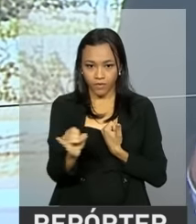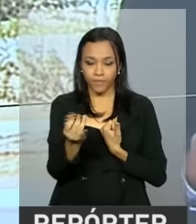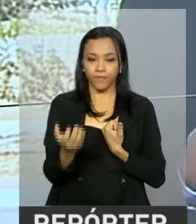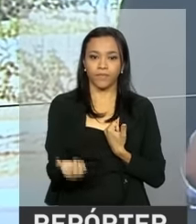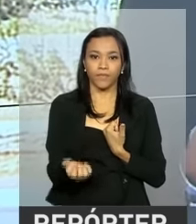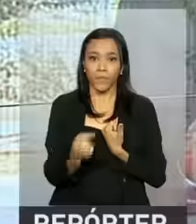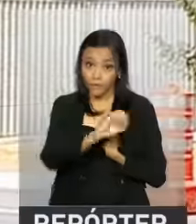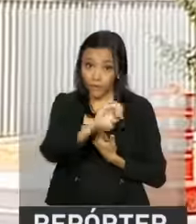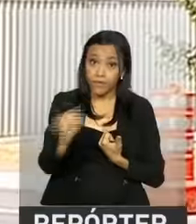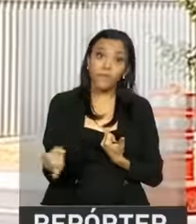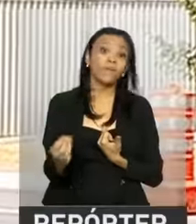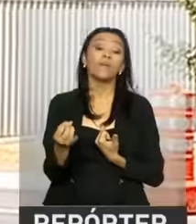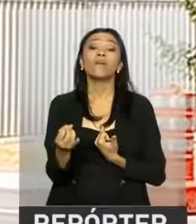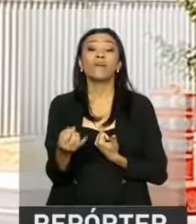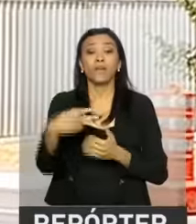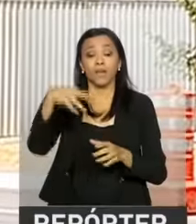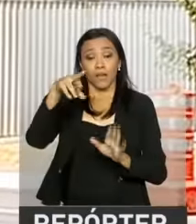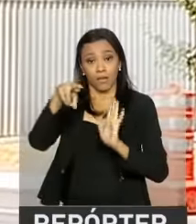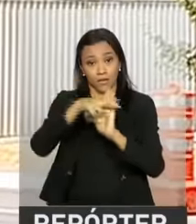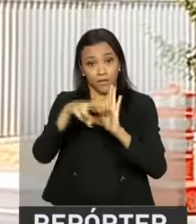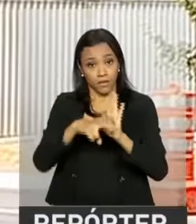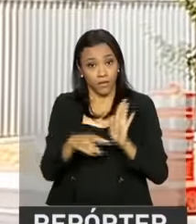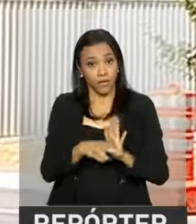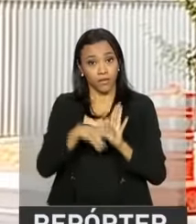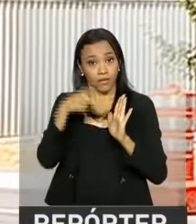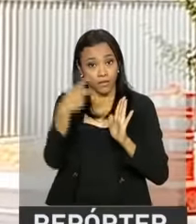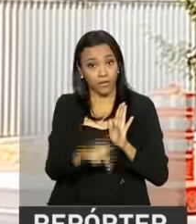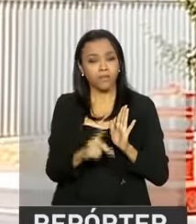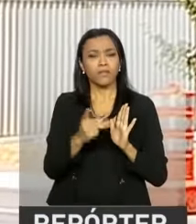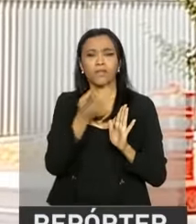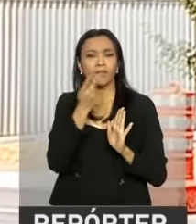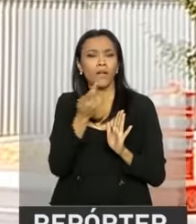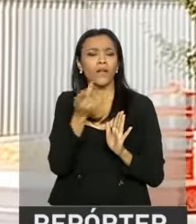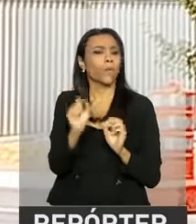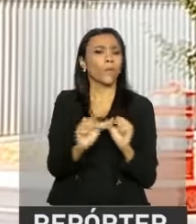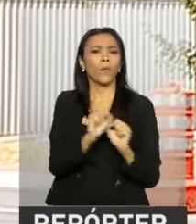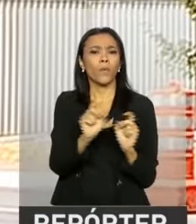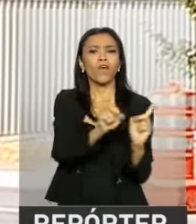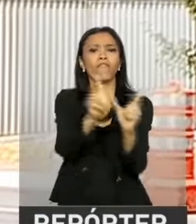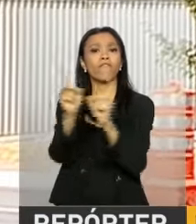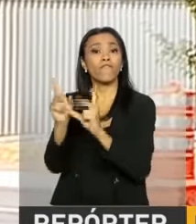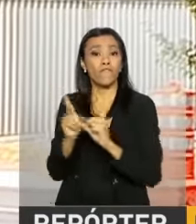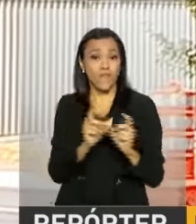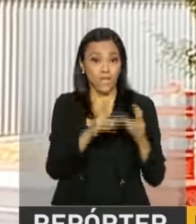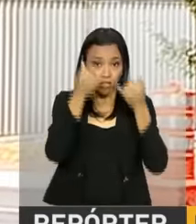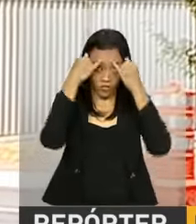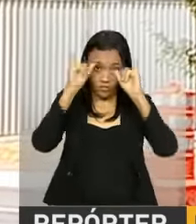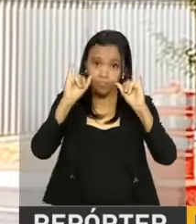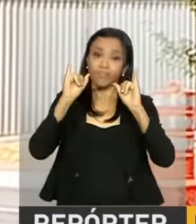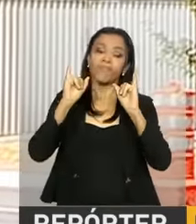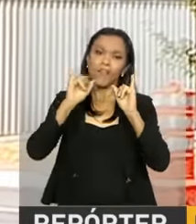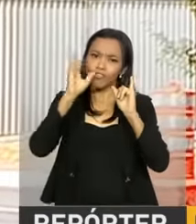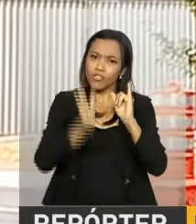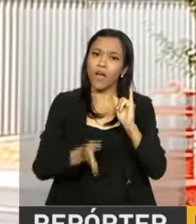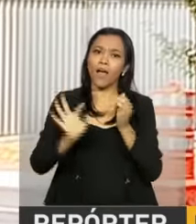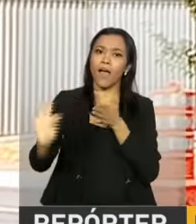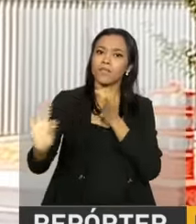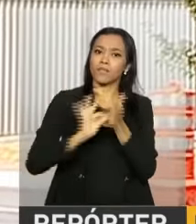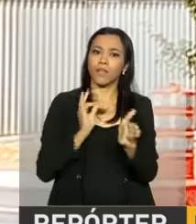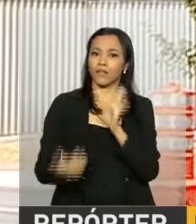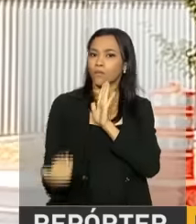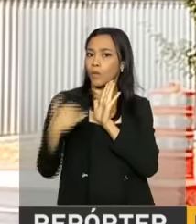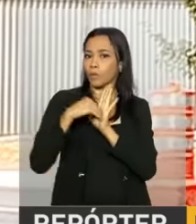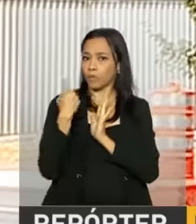Olá Leandro o protocolo sanitário que trata especificamente da venda de bovinos para abate imediato foi assinado na última